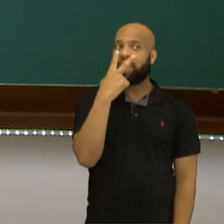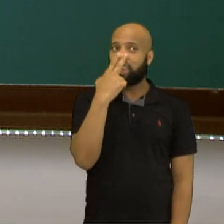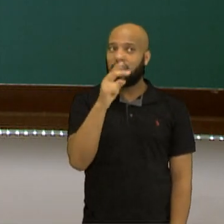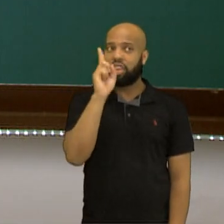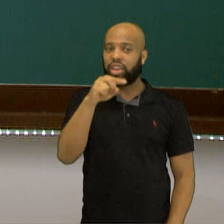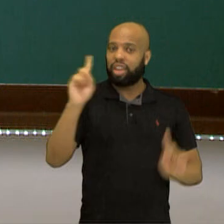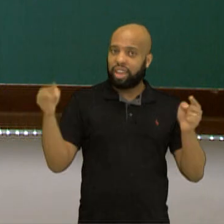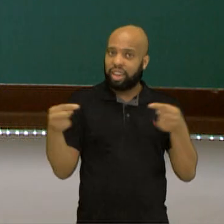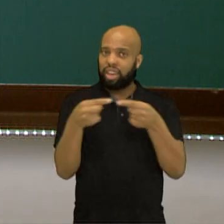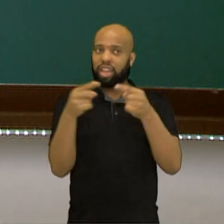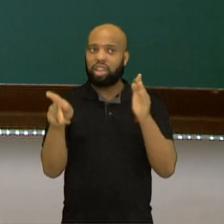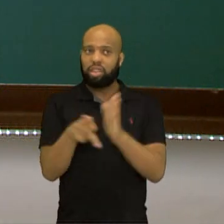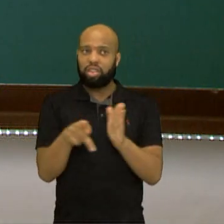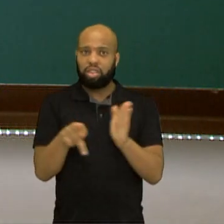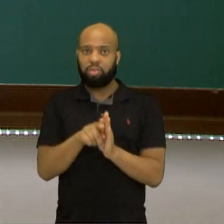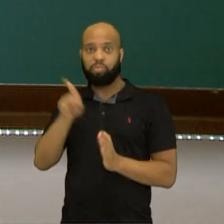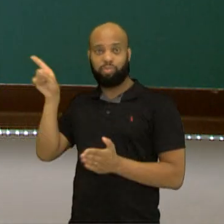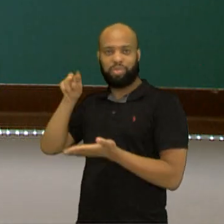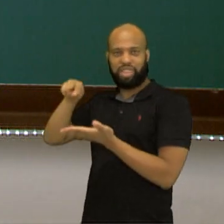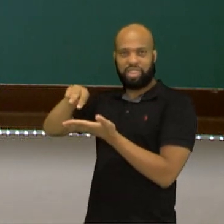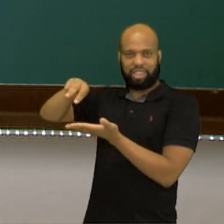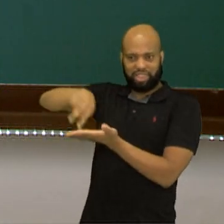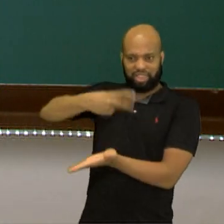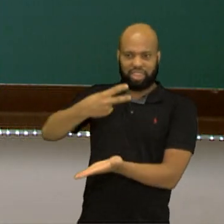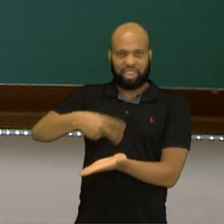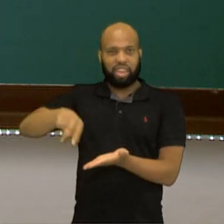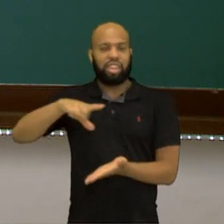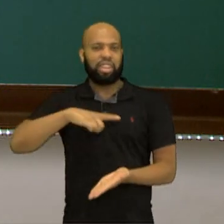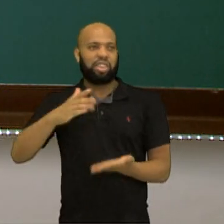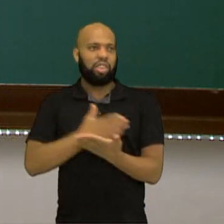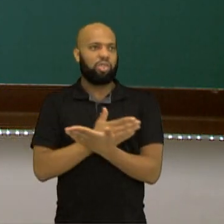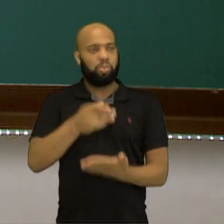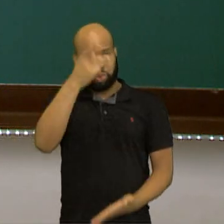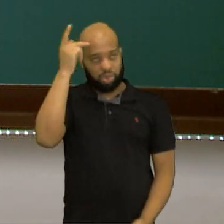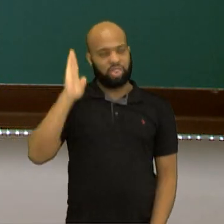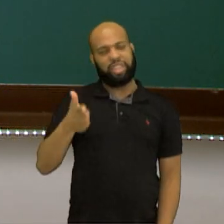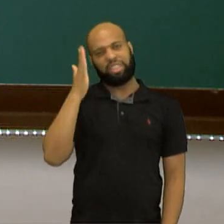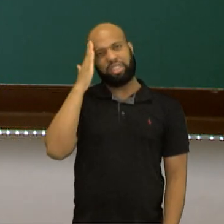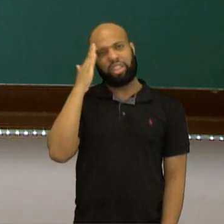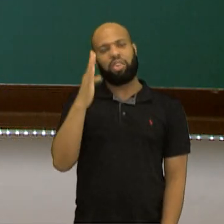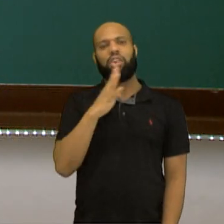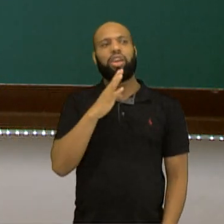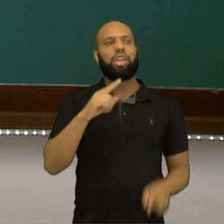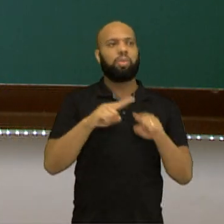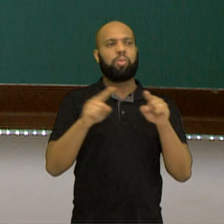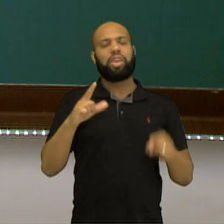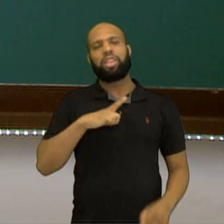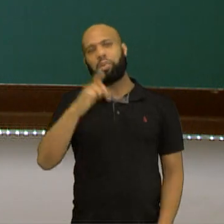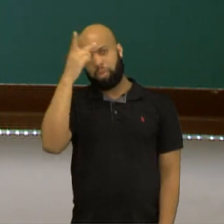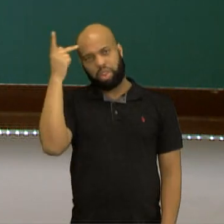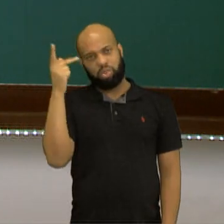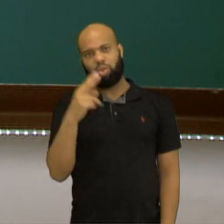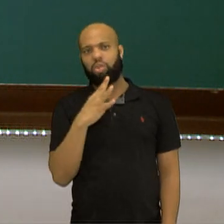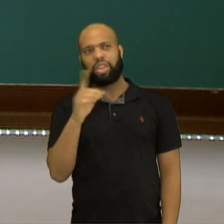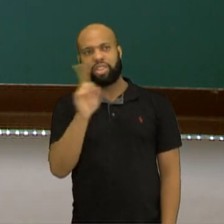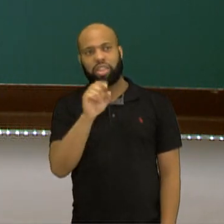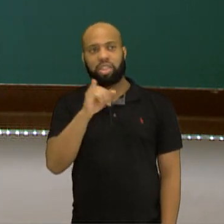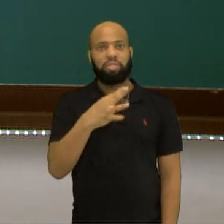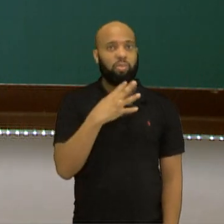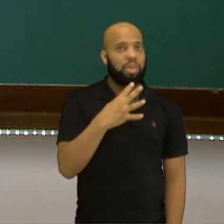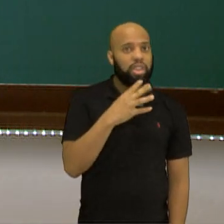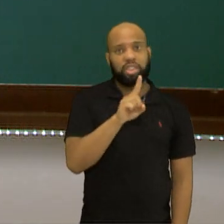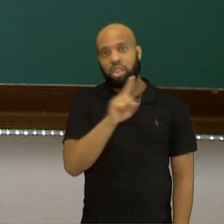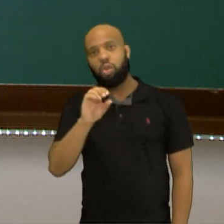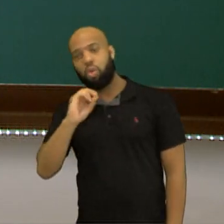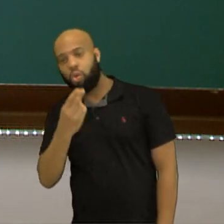são associados às peças de um skate. Então, tem gente que já sabe, já conhece todos, mas tem gente que não conhece. Então, quem conhece e quem não